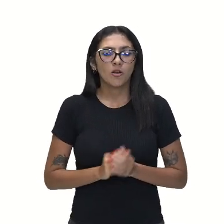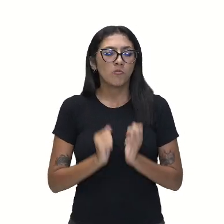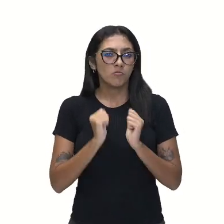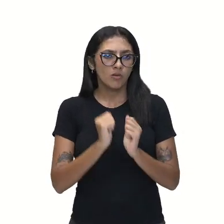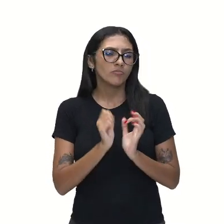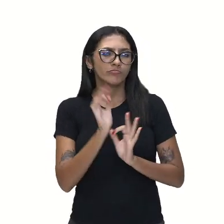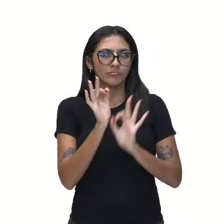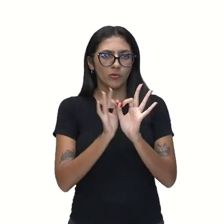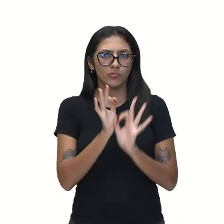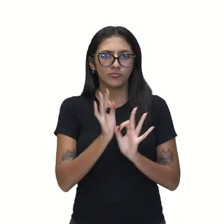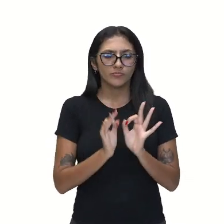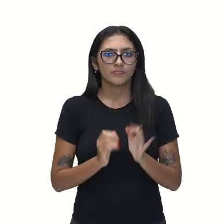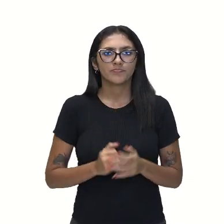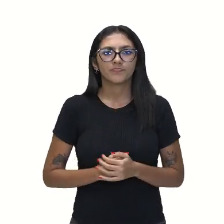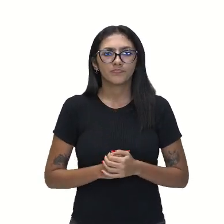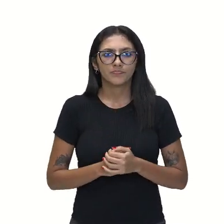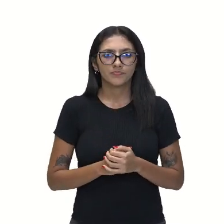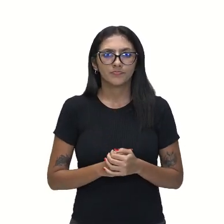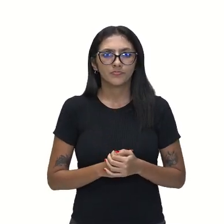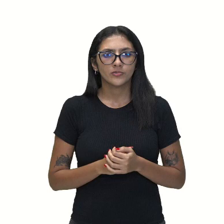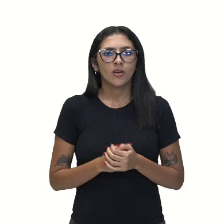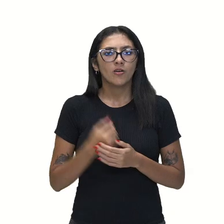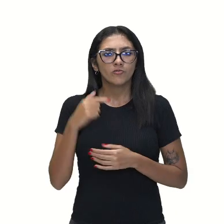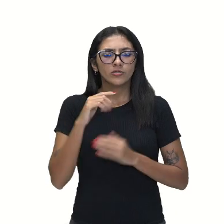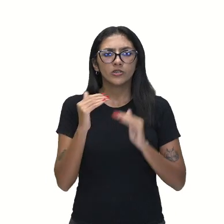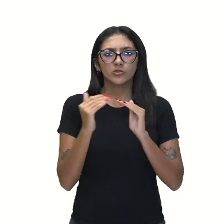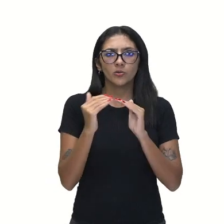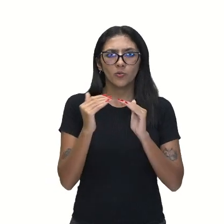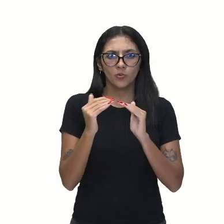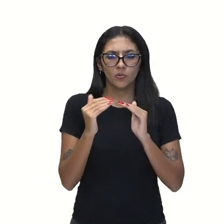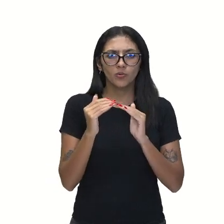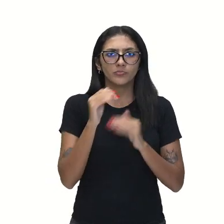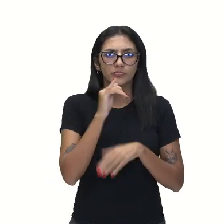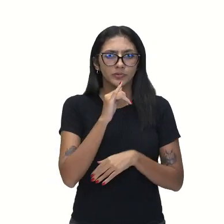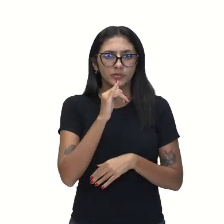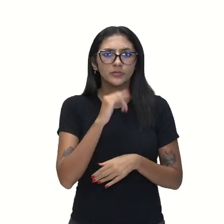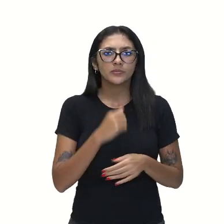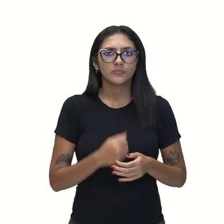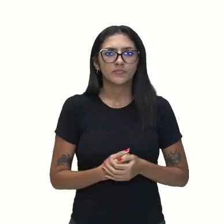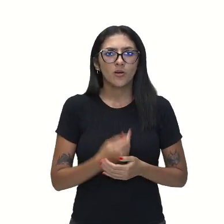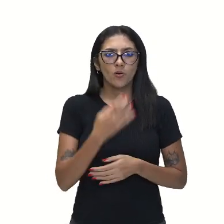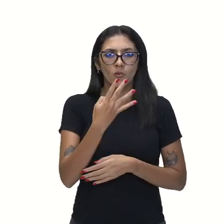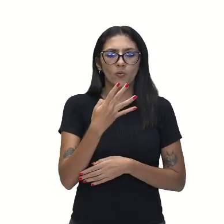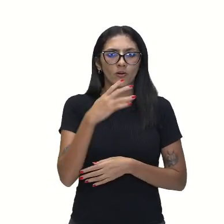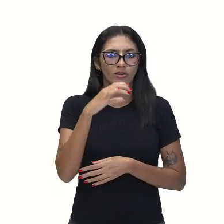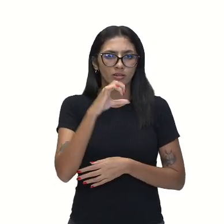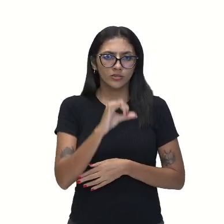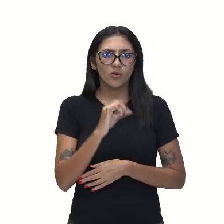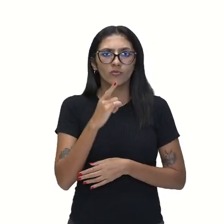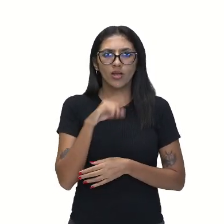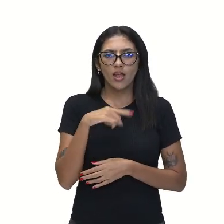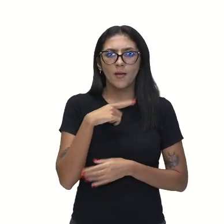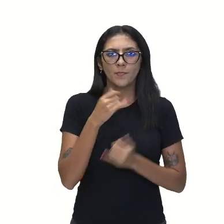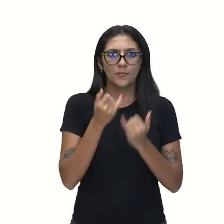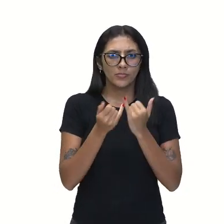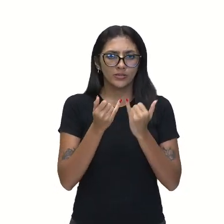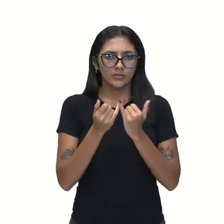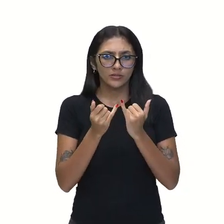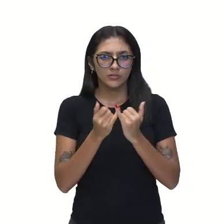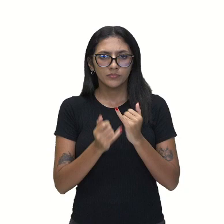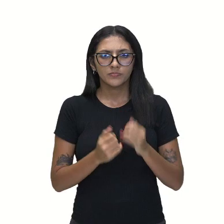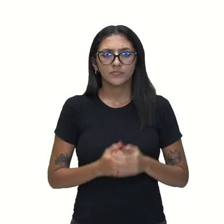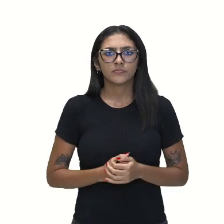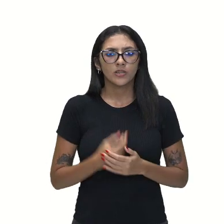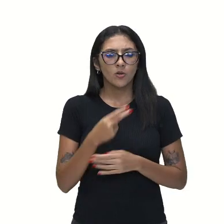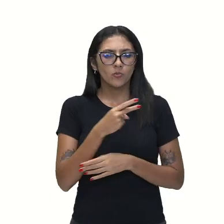seguinte, ó. Você concorda comigo que 49 é a mesma coisa que 7 elevado ao